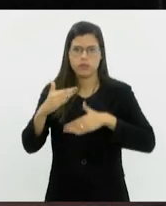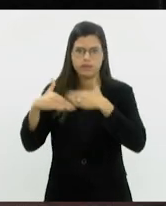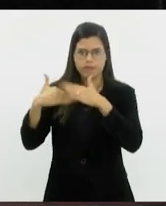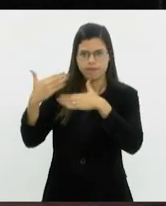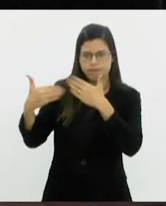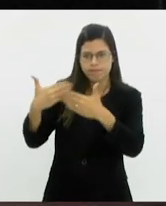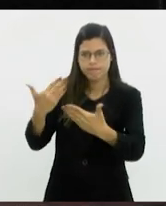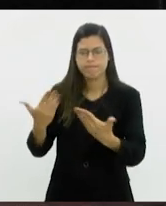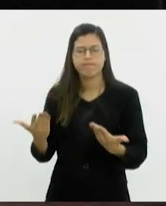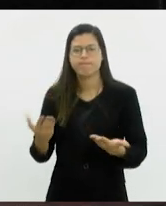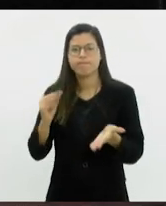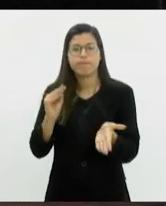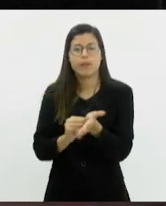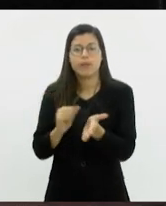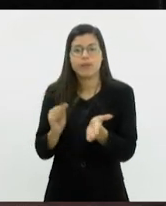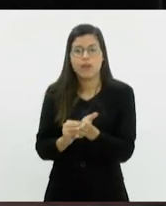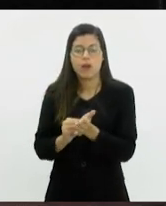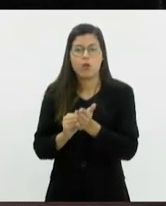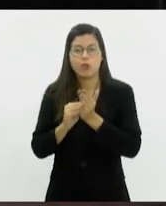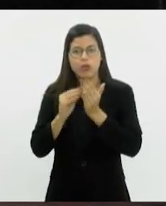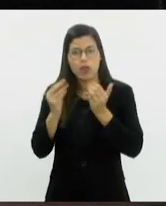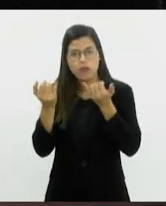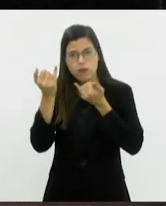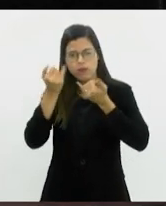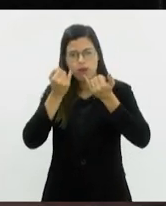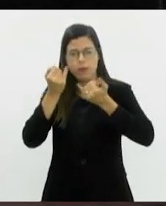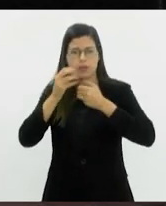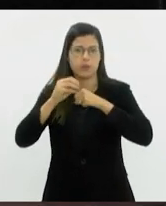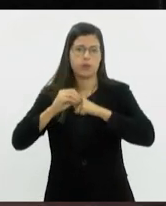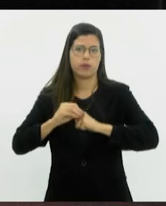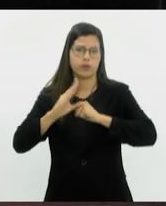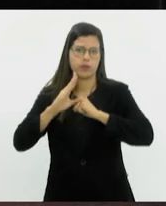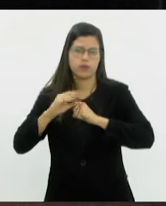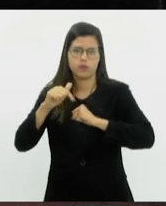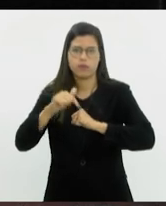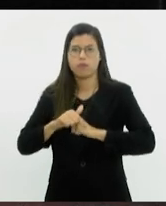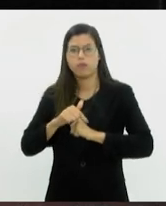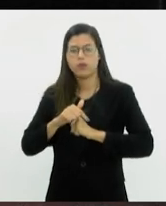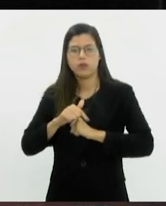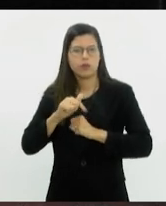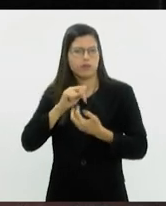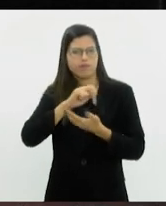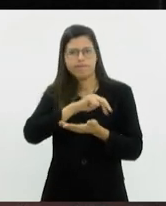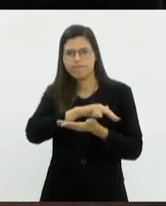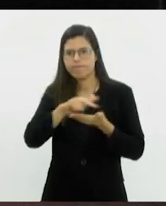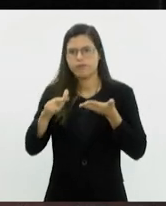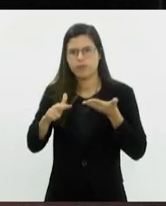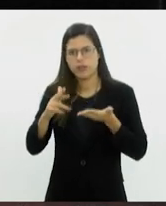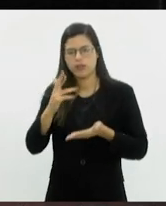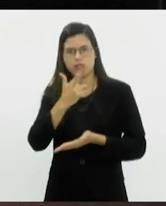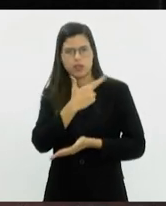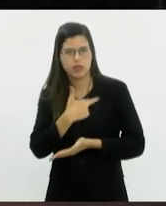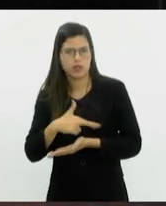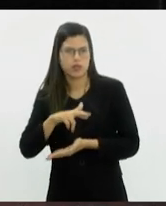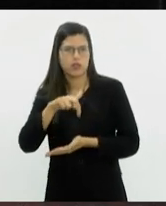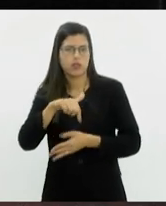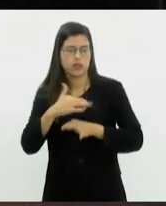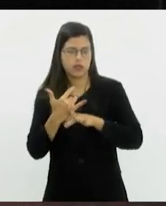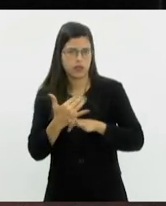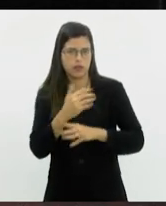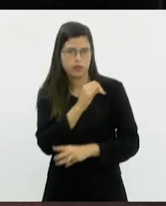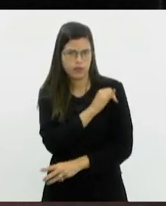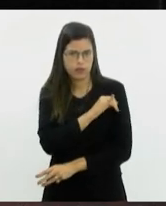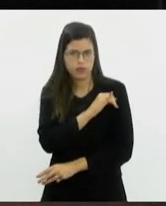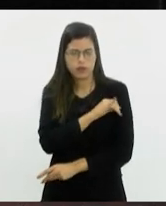o quanto falta informação e conhecimento das mais diversas religiões aqui no nosso município, e